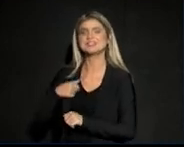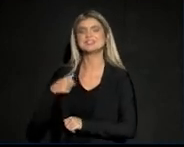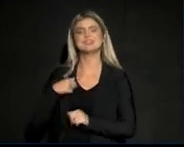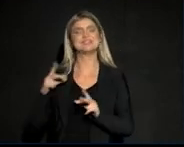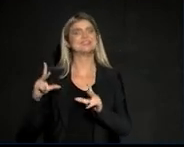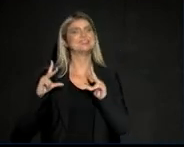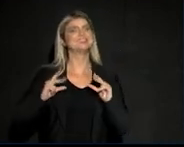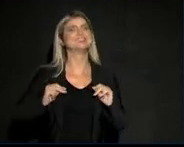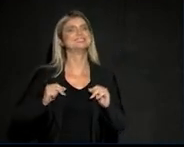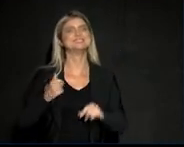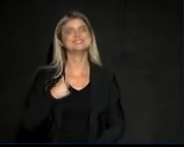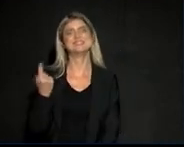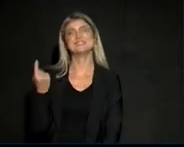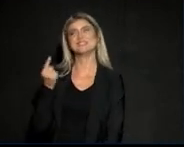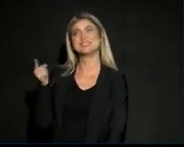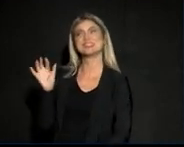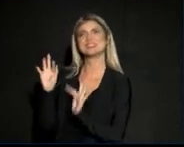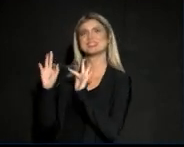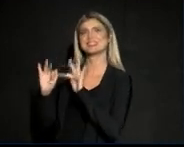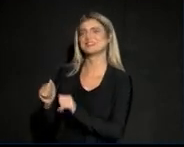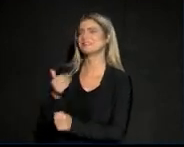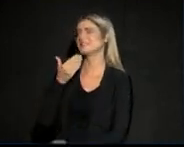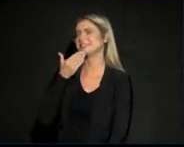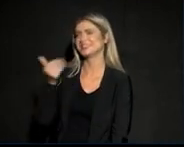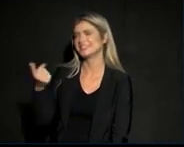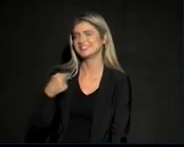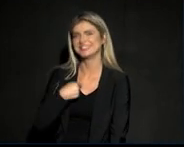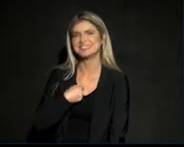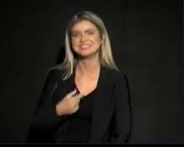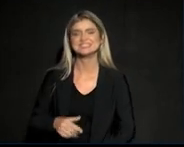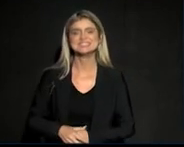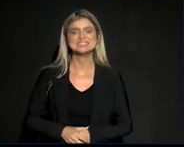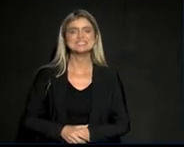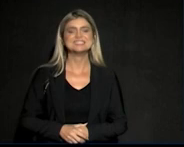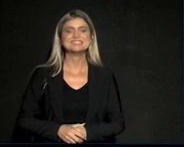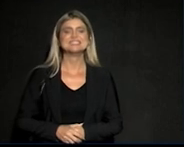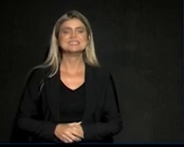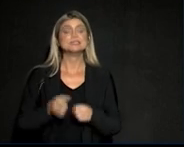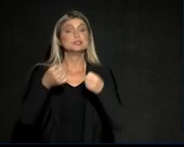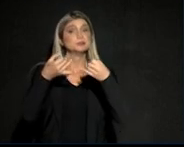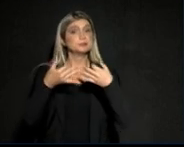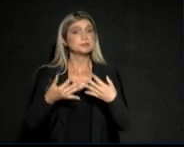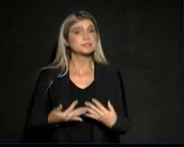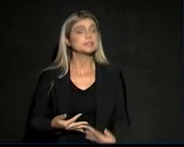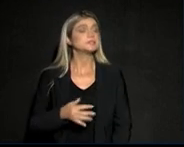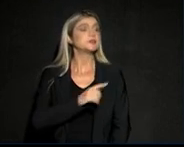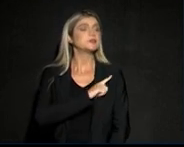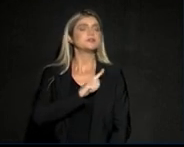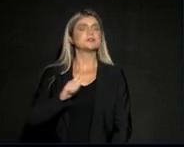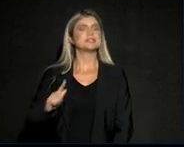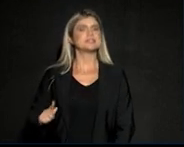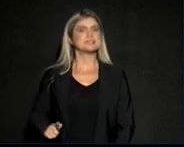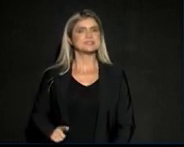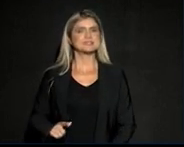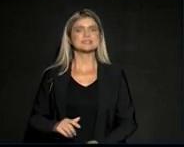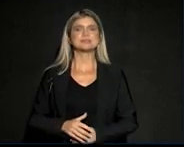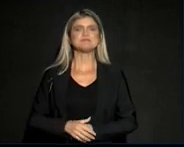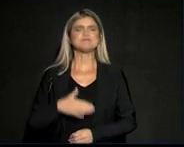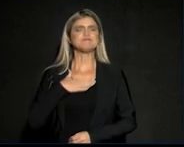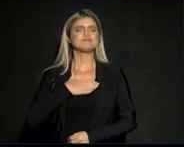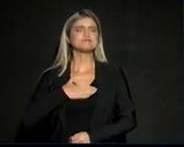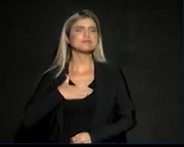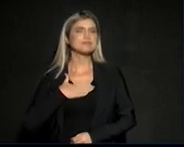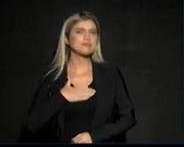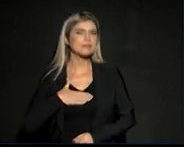arrebentando então vou falar primeiro para você fechar que você faz isso muito melhor do que eu e ele falando de governança Rodman eu